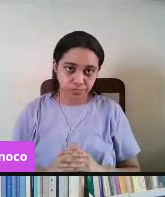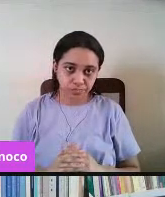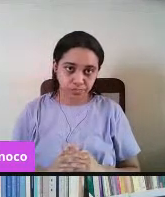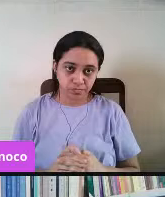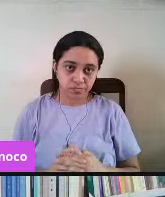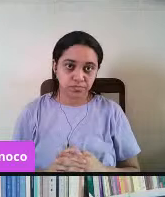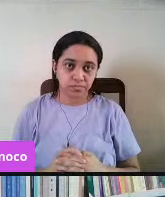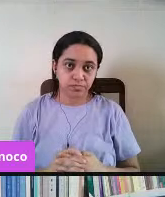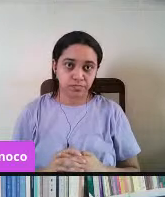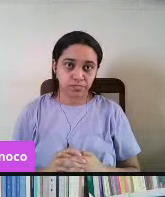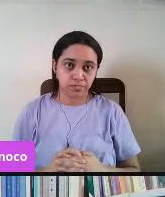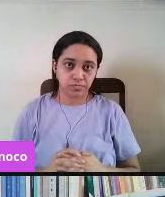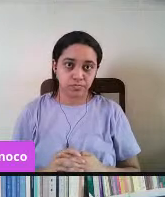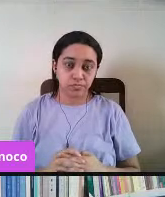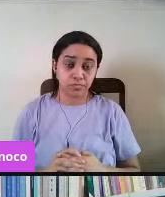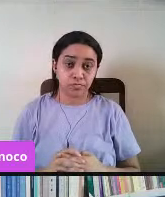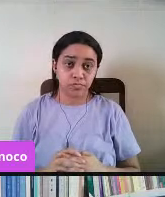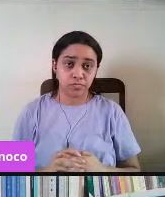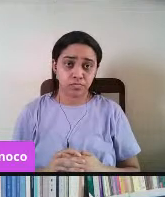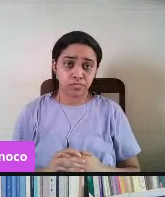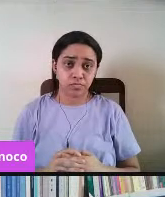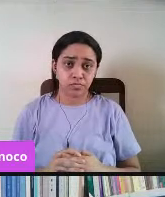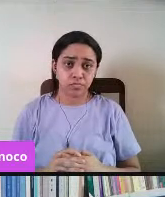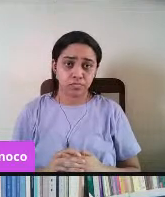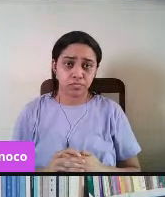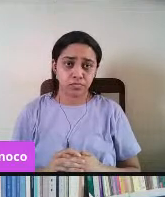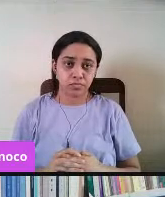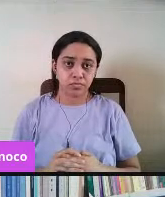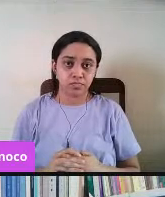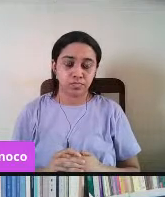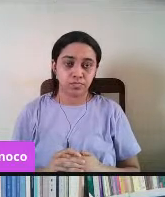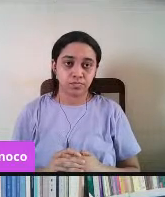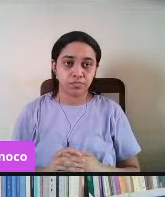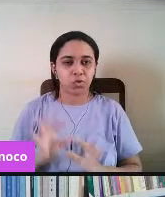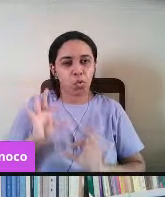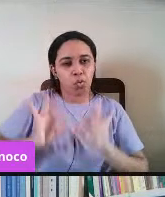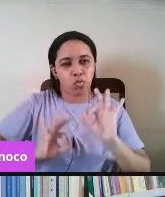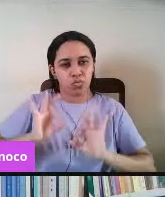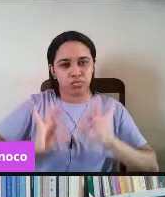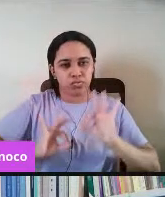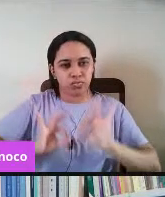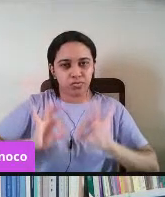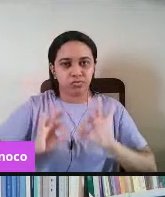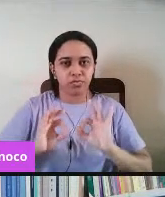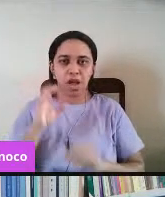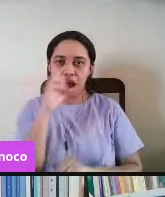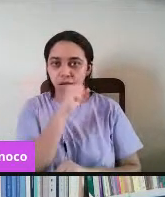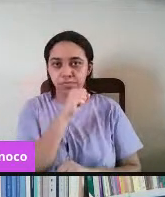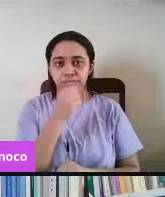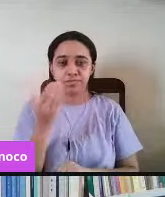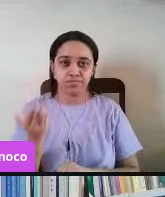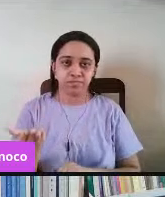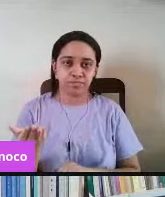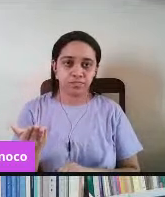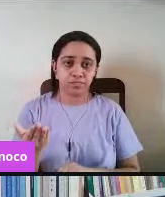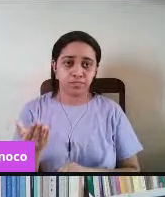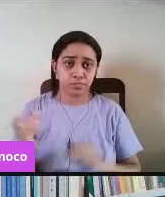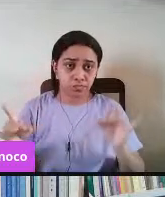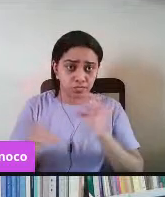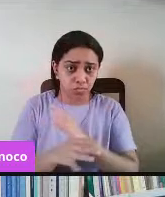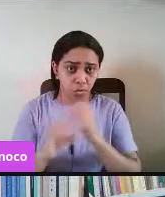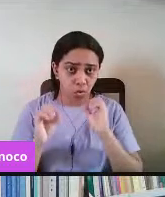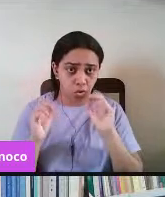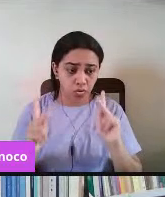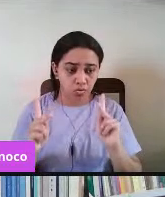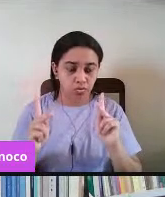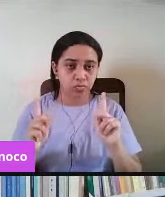aqui. Pronto, deixa eu só ajeitar aqui. Bota isso. Pronto, assim, agora está ok, né? A tela